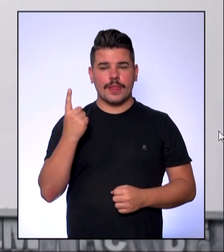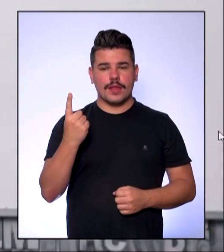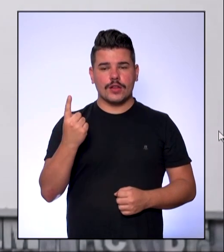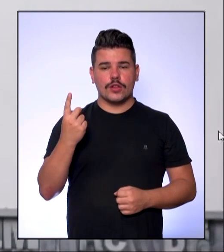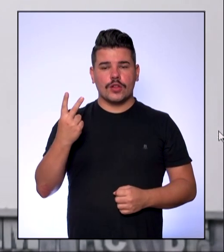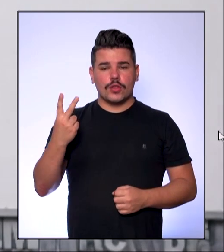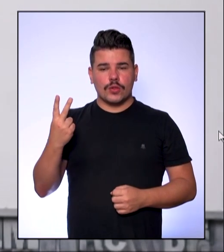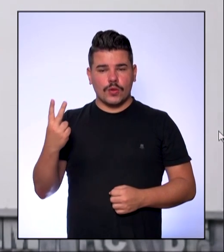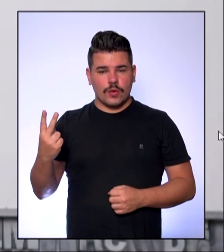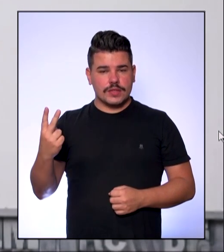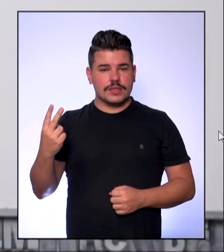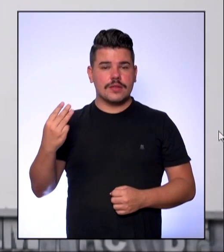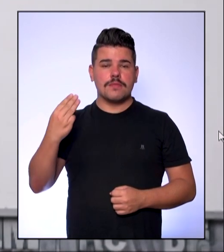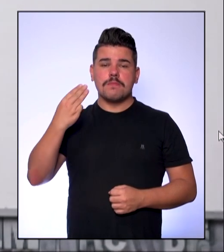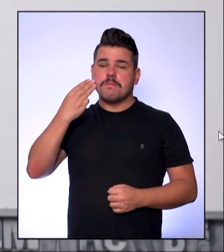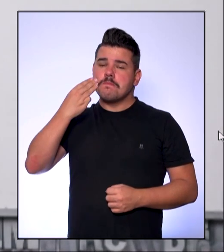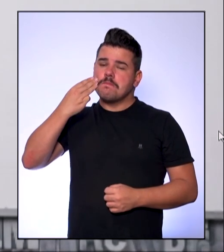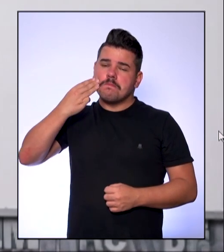e